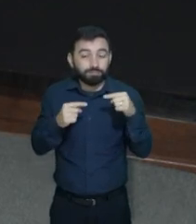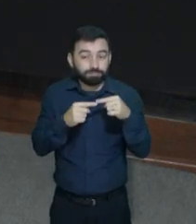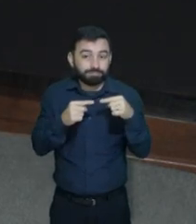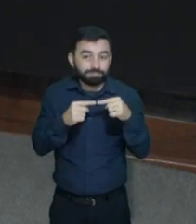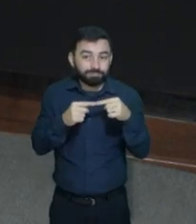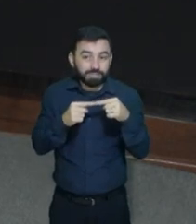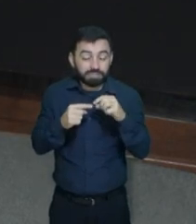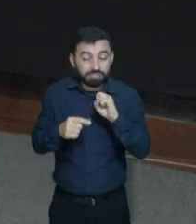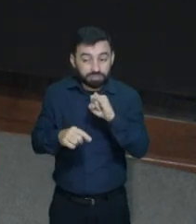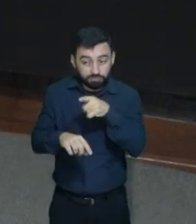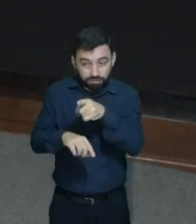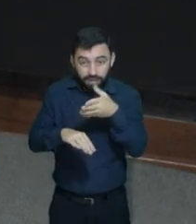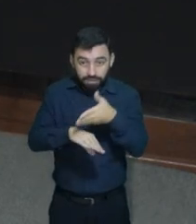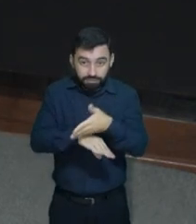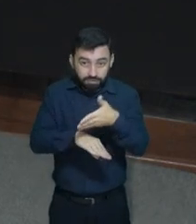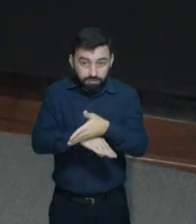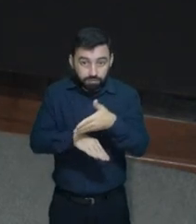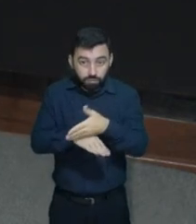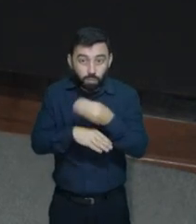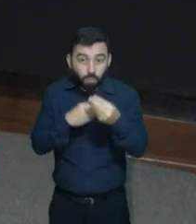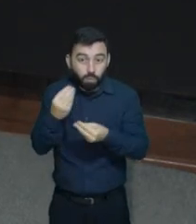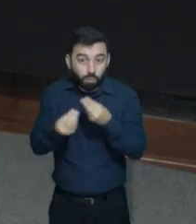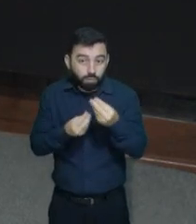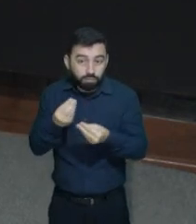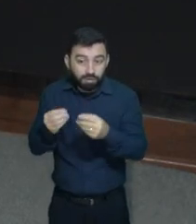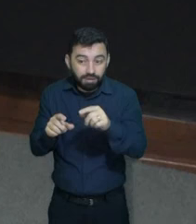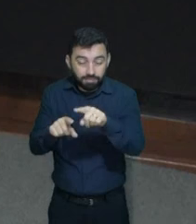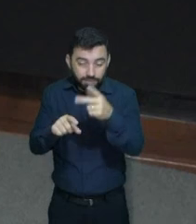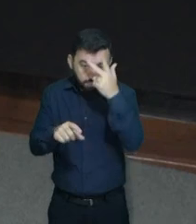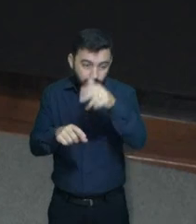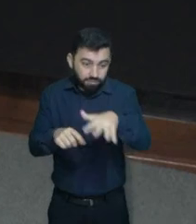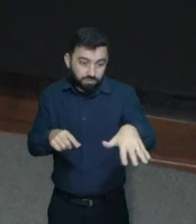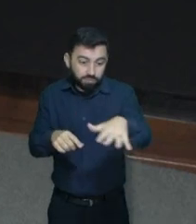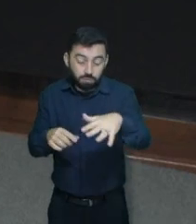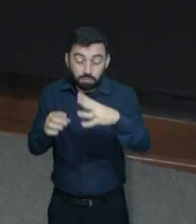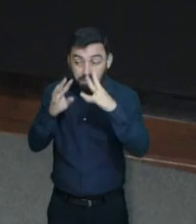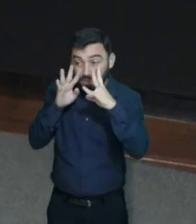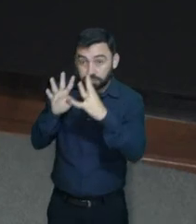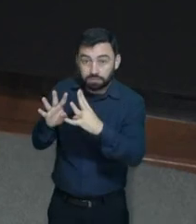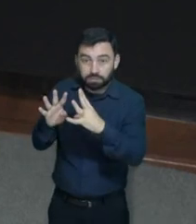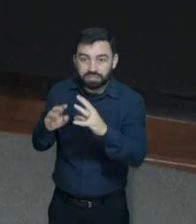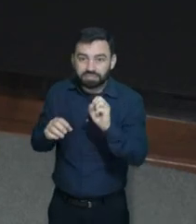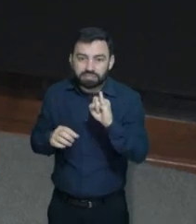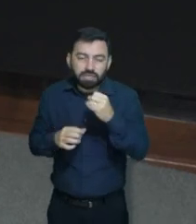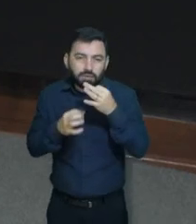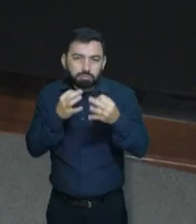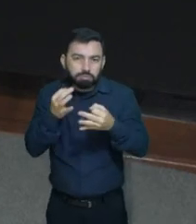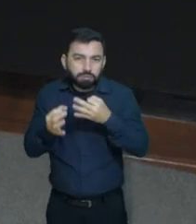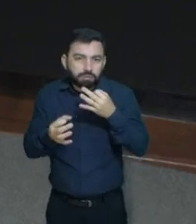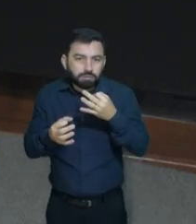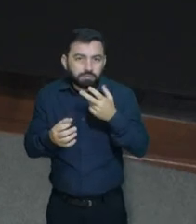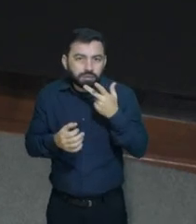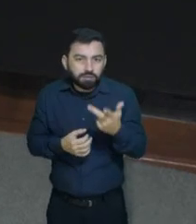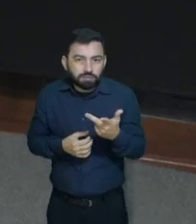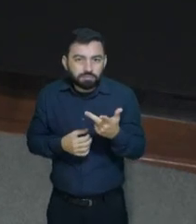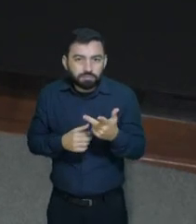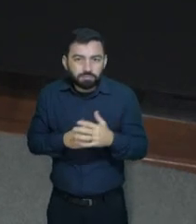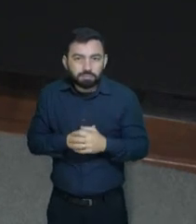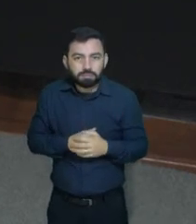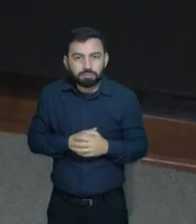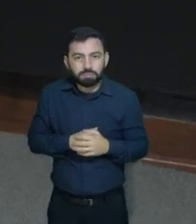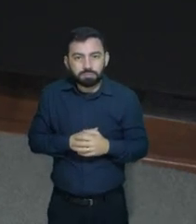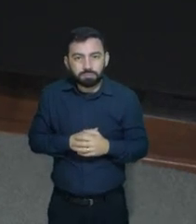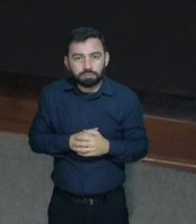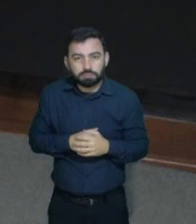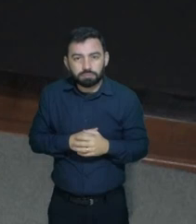Então, se você tem acesso, como que você vai fazer essa pessoa te ouvir? Porque eu acho que quando você argumenta isso, talvez a pessoa